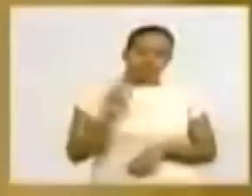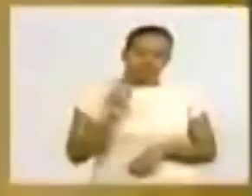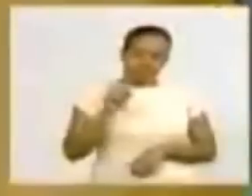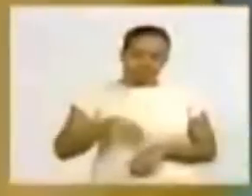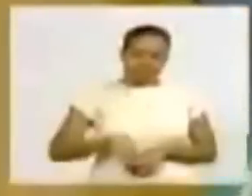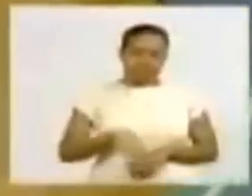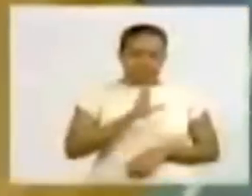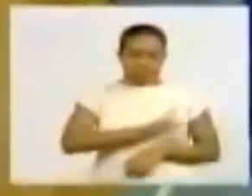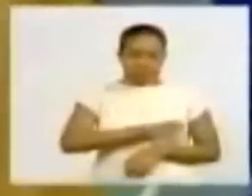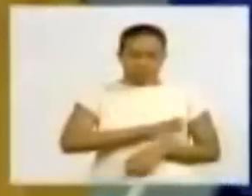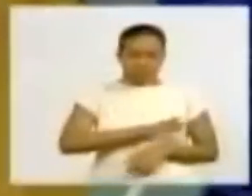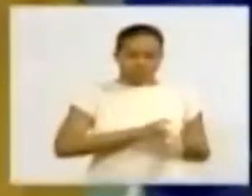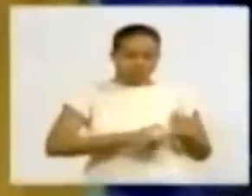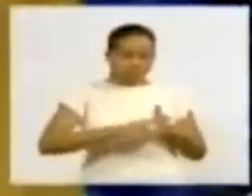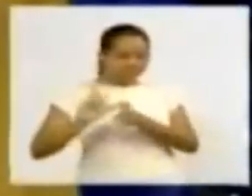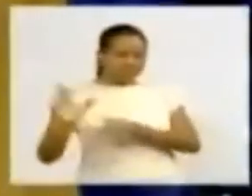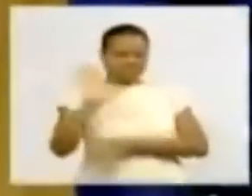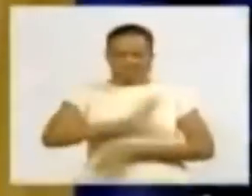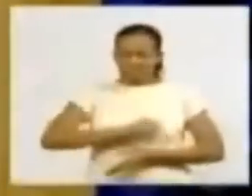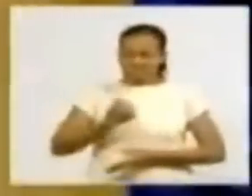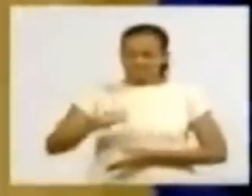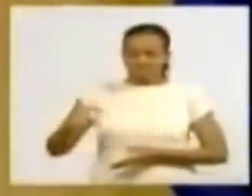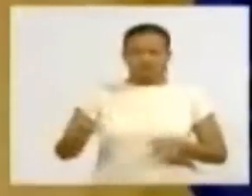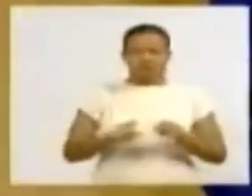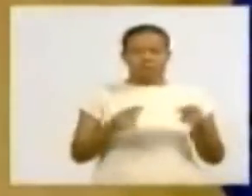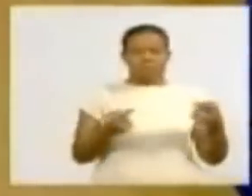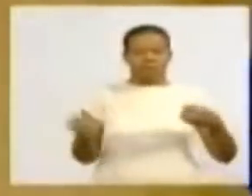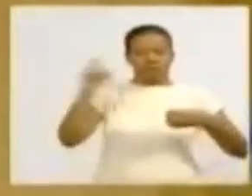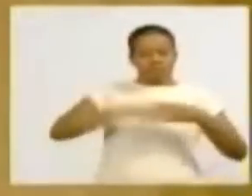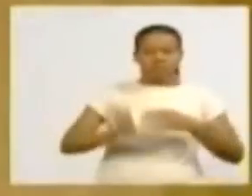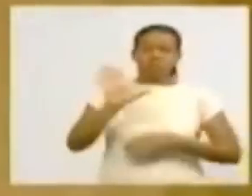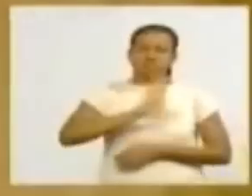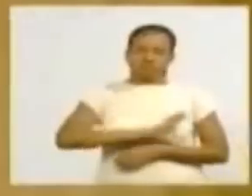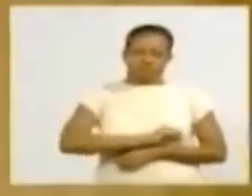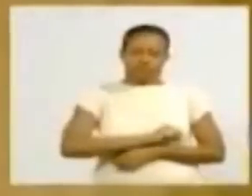do que um coração que antes não se amava, voltar a se amar.